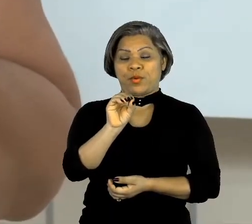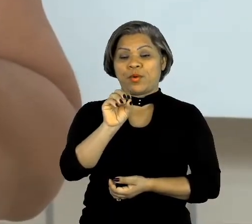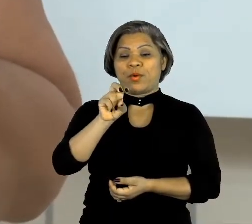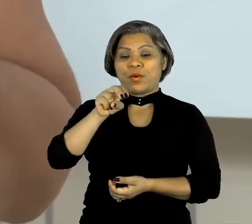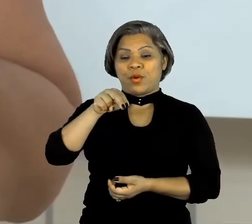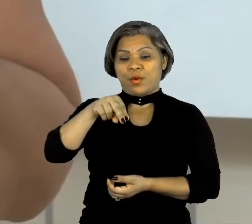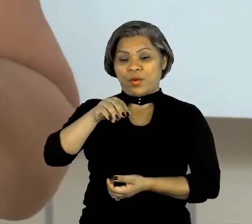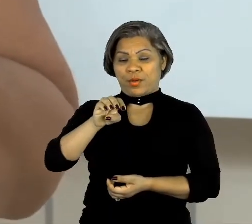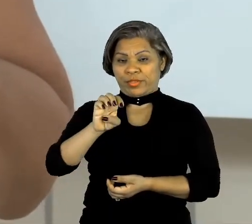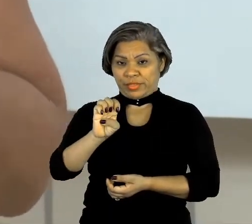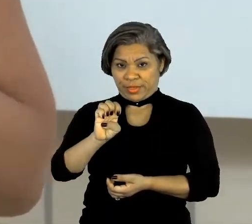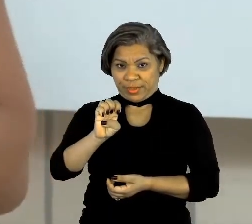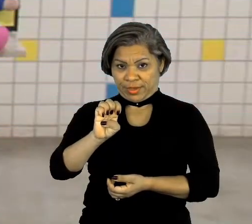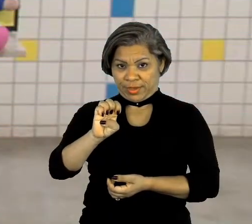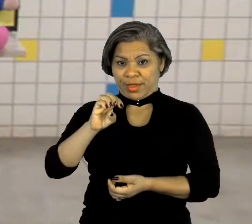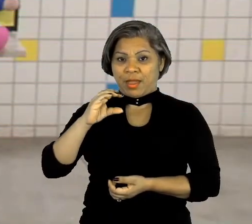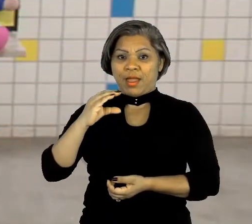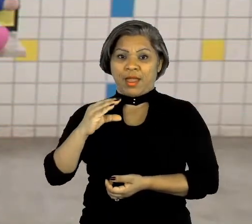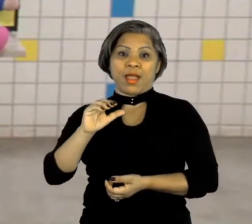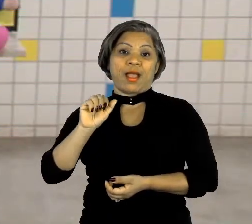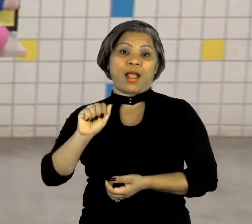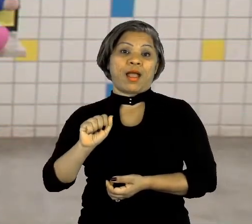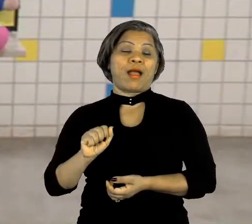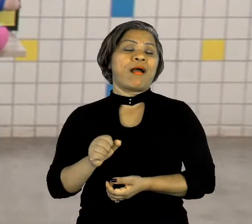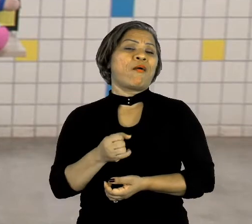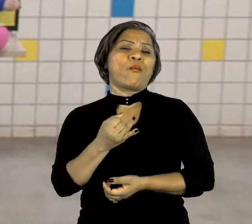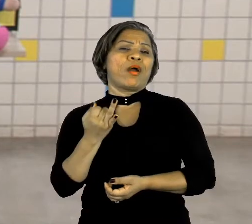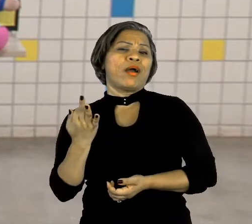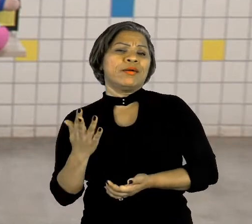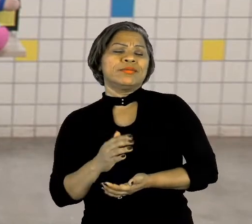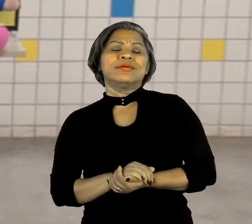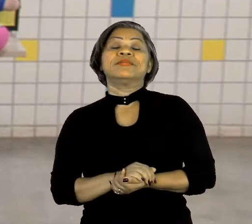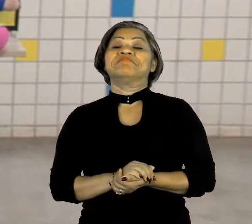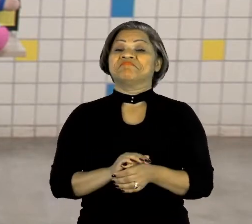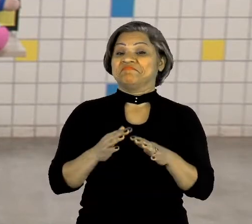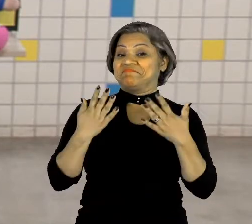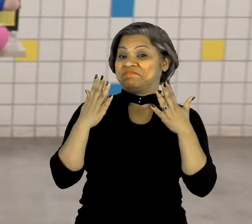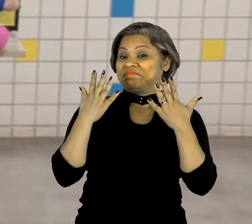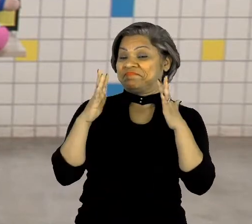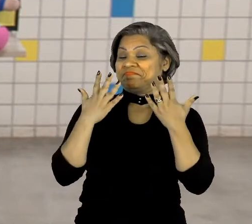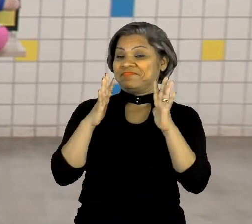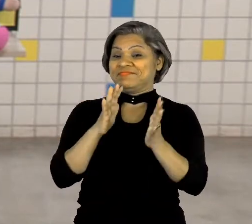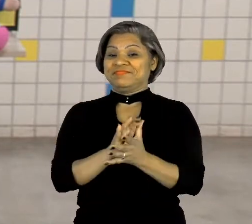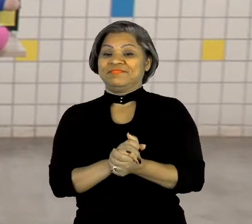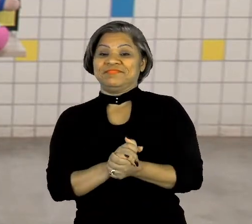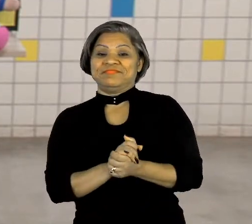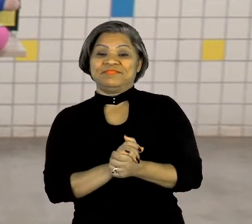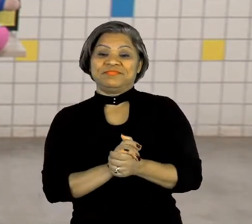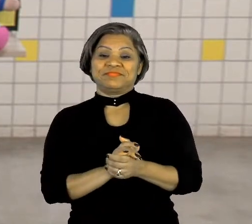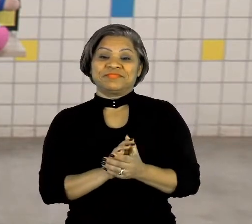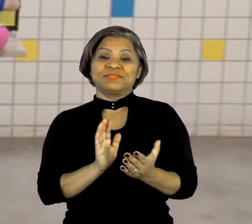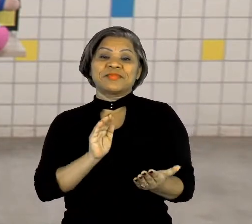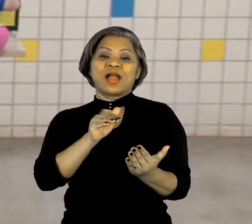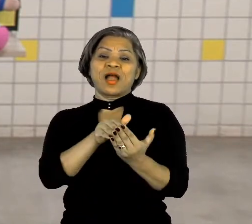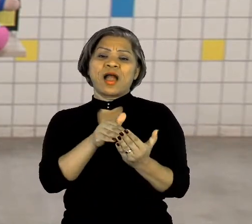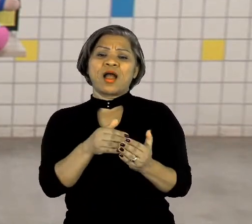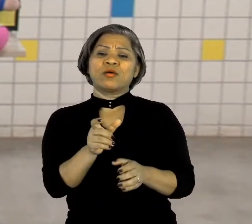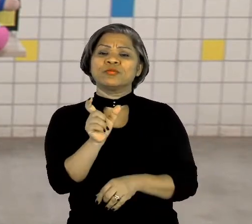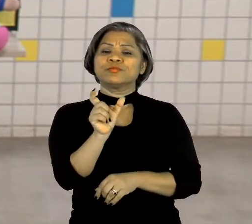boneca. Quantas? Parabéns. Então, olha só, a última palavra que nós vamos